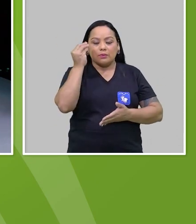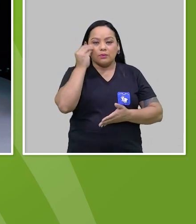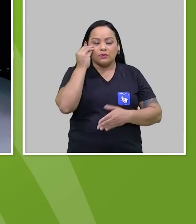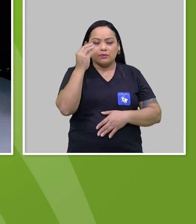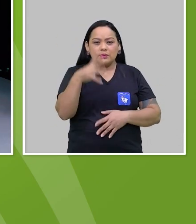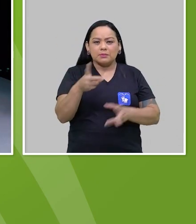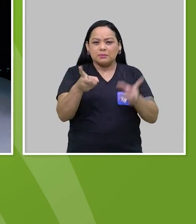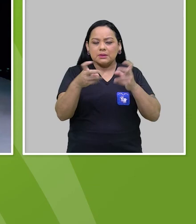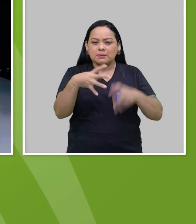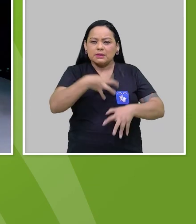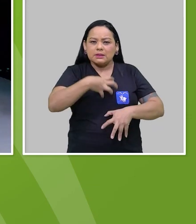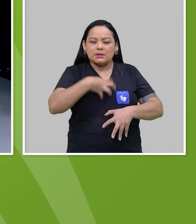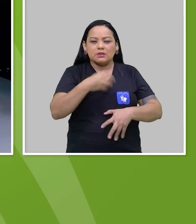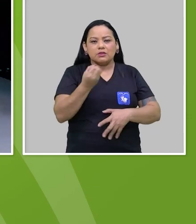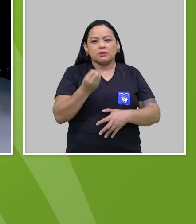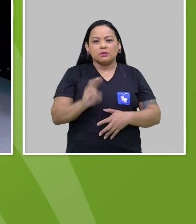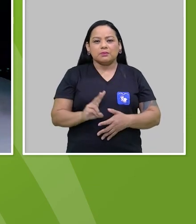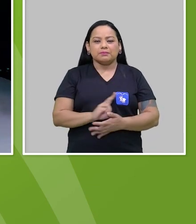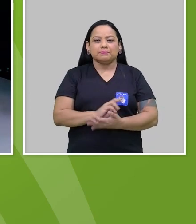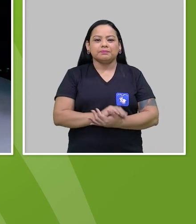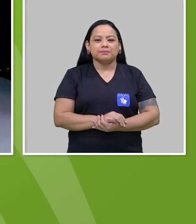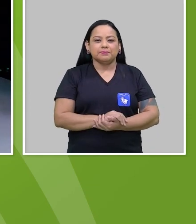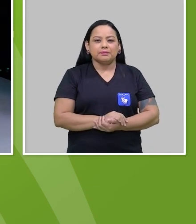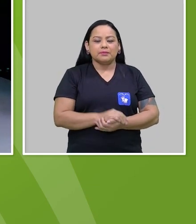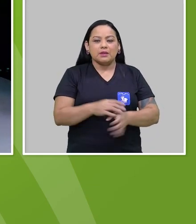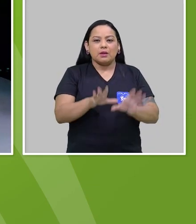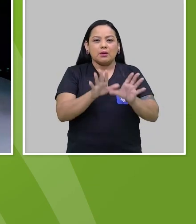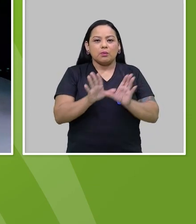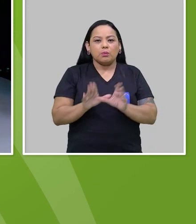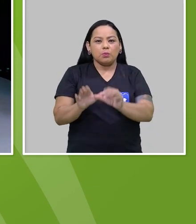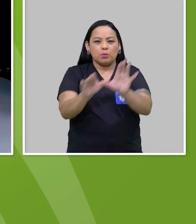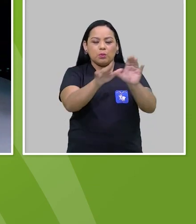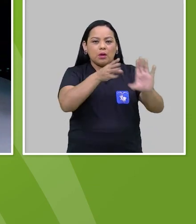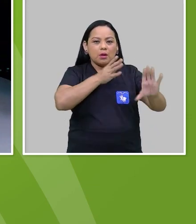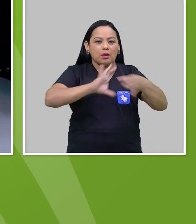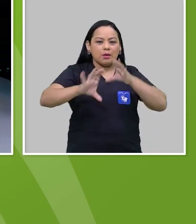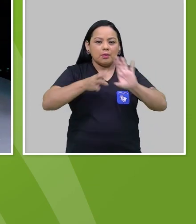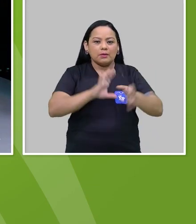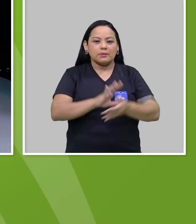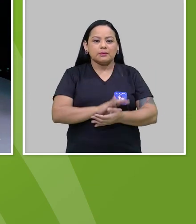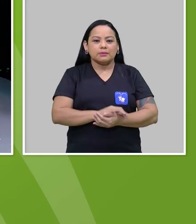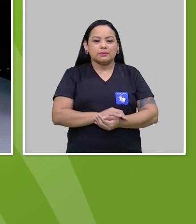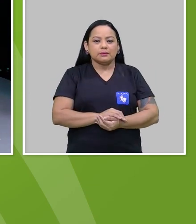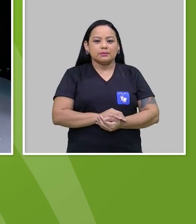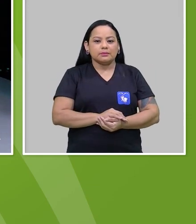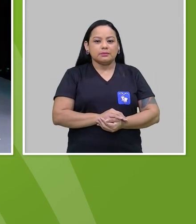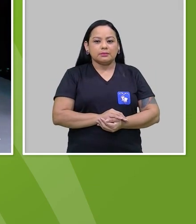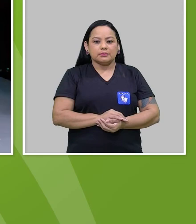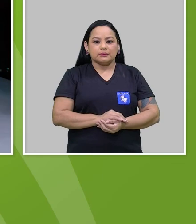é bom de reconhecer o canto dos pássaros. Vamos soltar o primeiro.